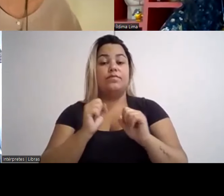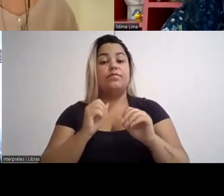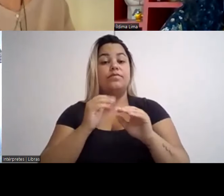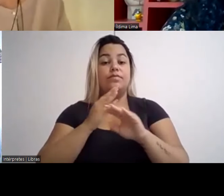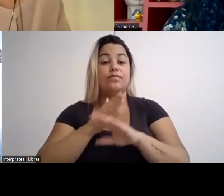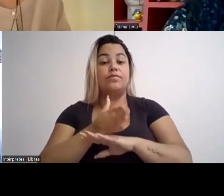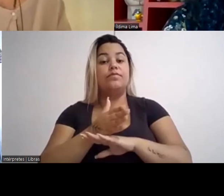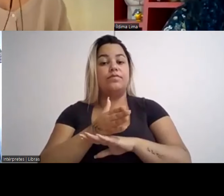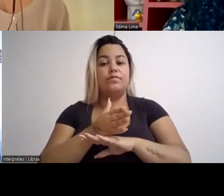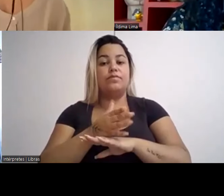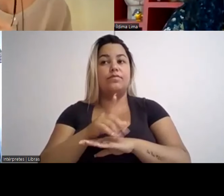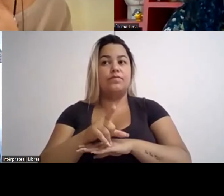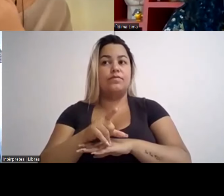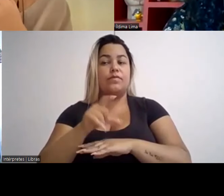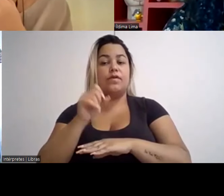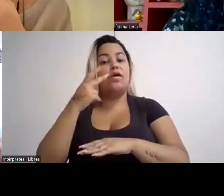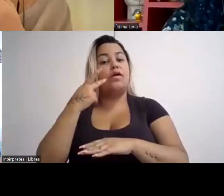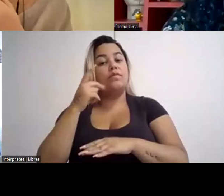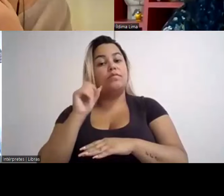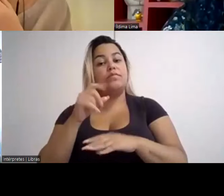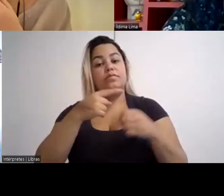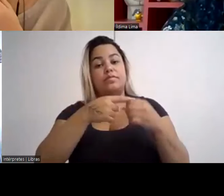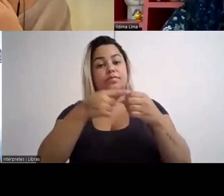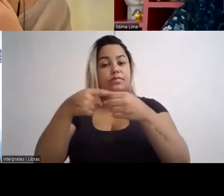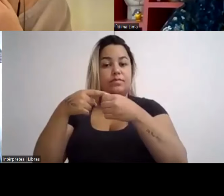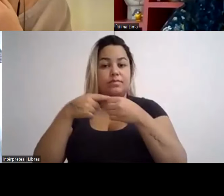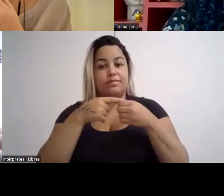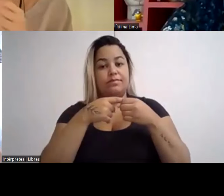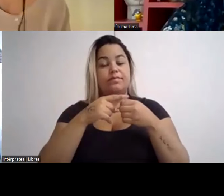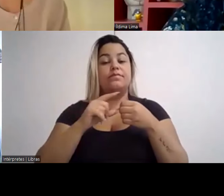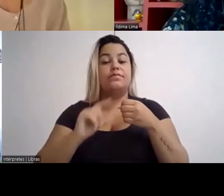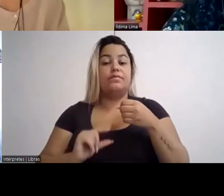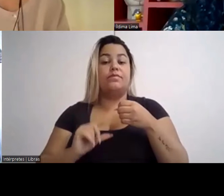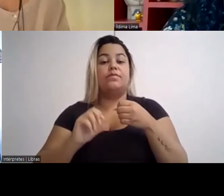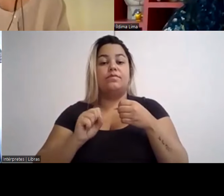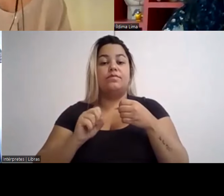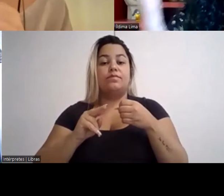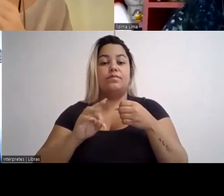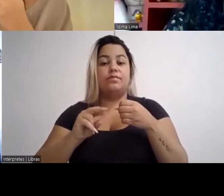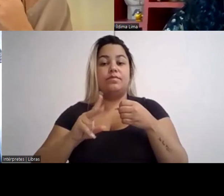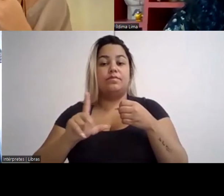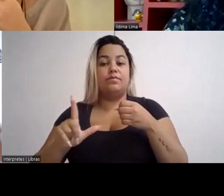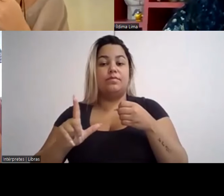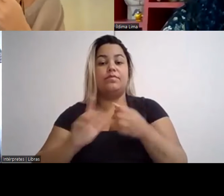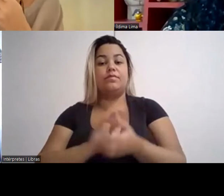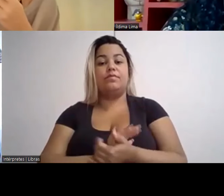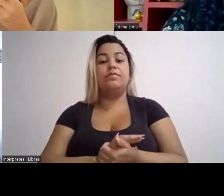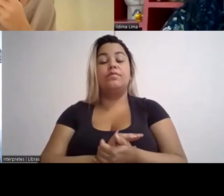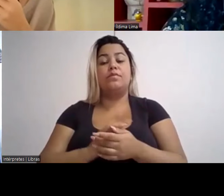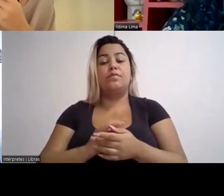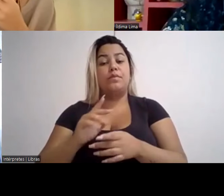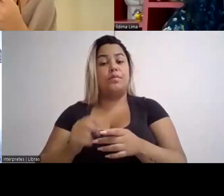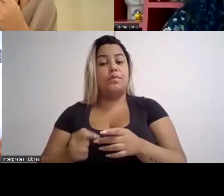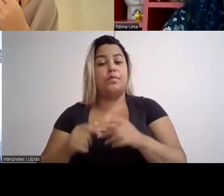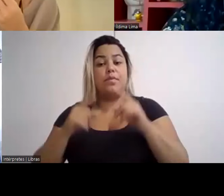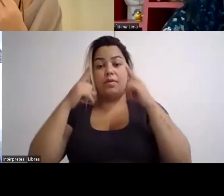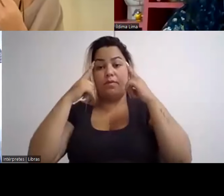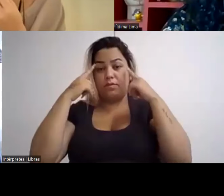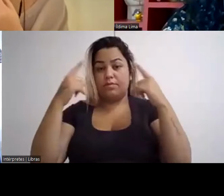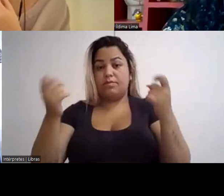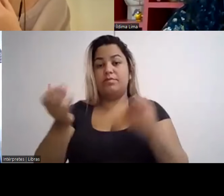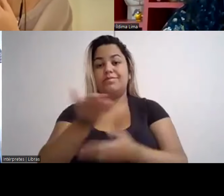uma alternativa para uma cidade menos insustentável, menos violenta, mais